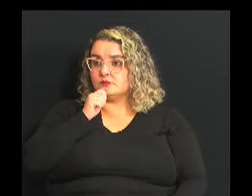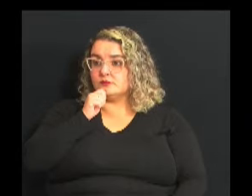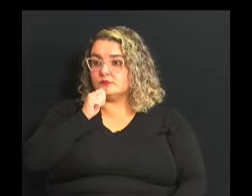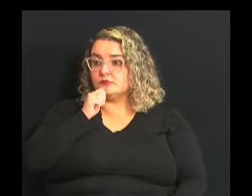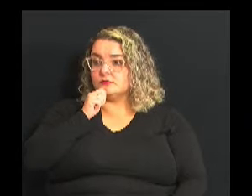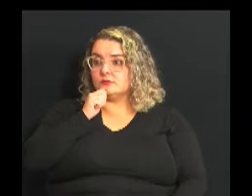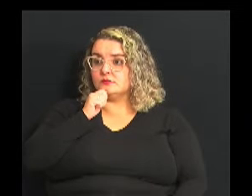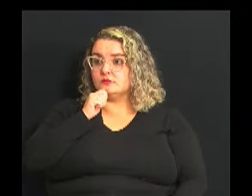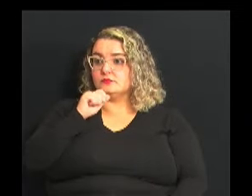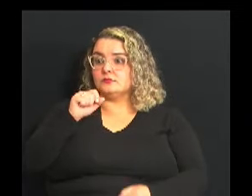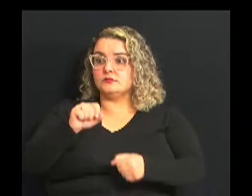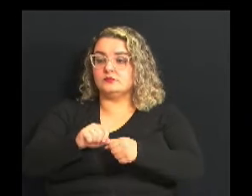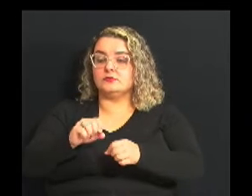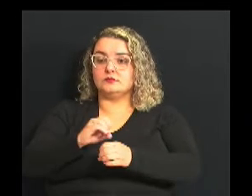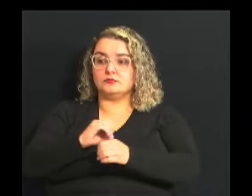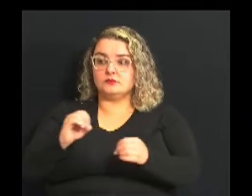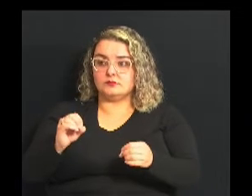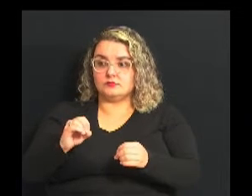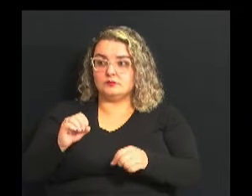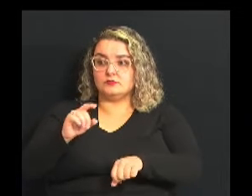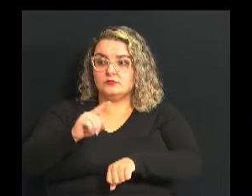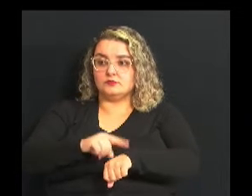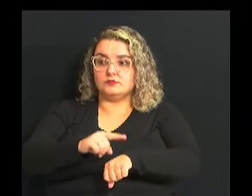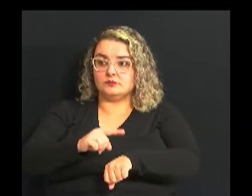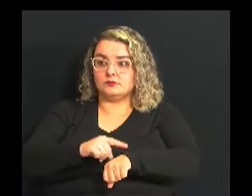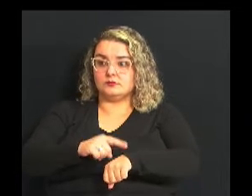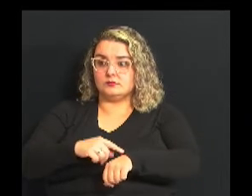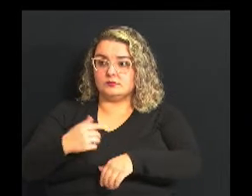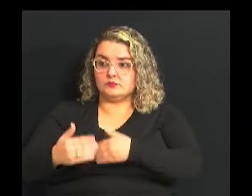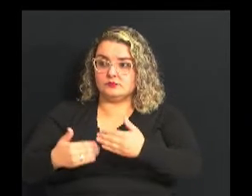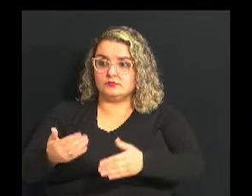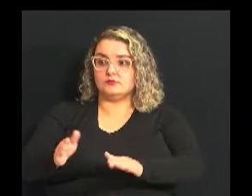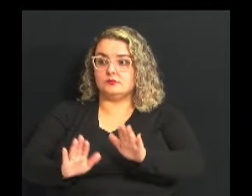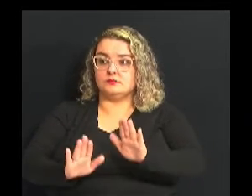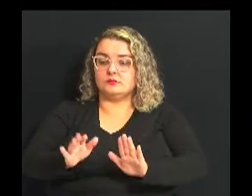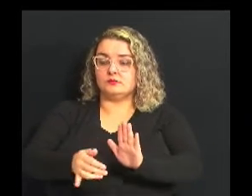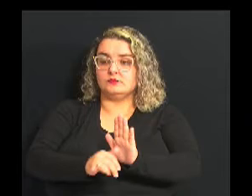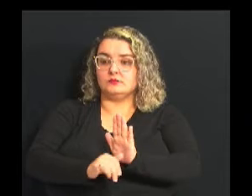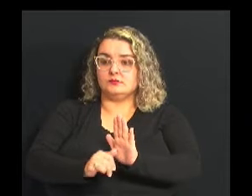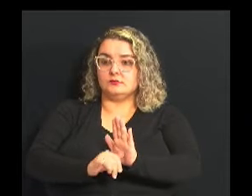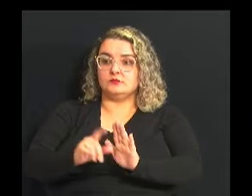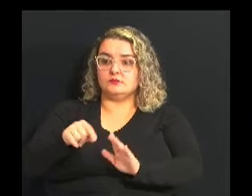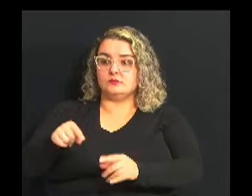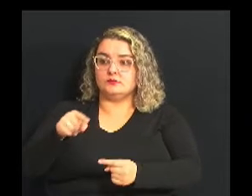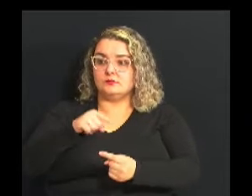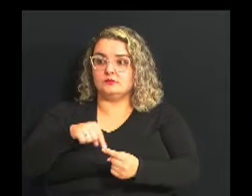ainda, é devido ao tempo do processo licitatório mesmo. É o objetivo